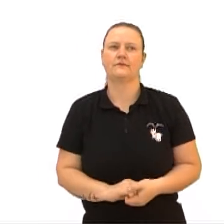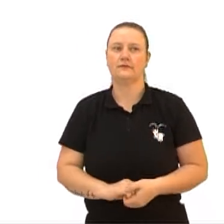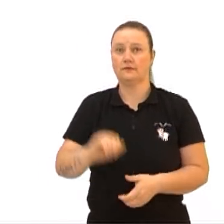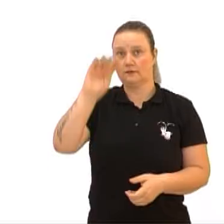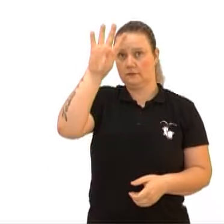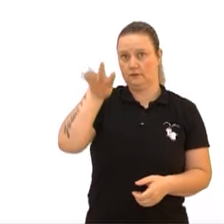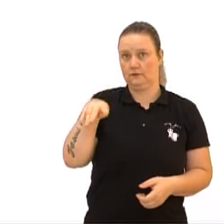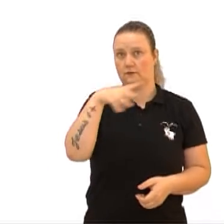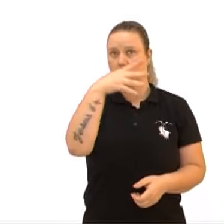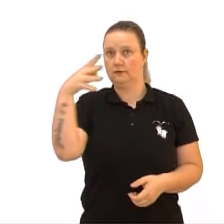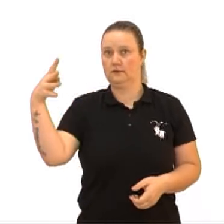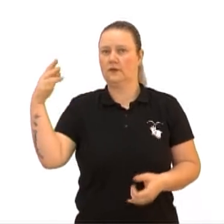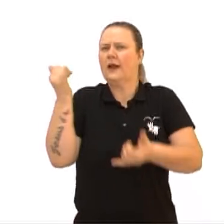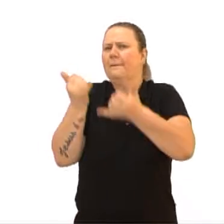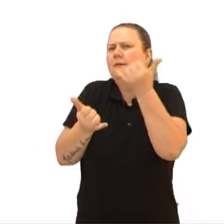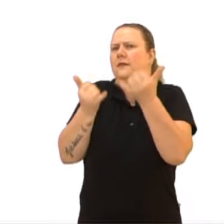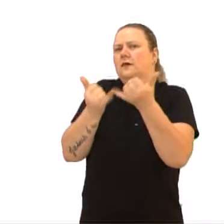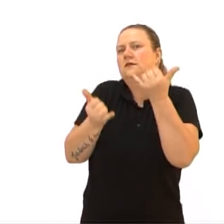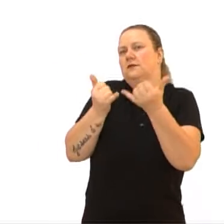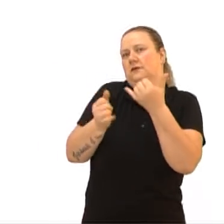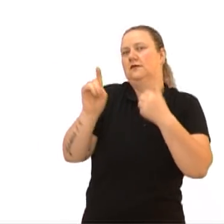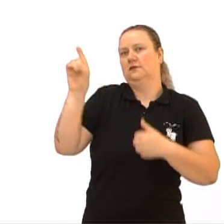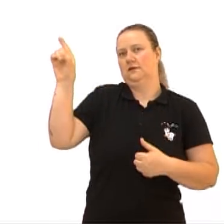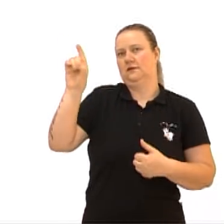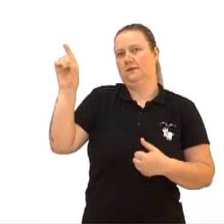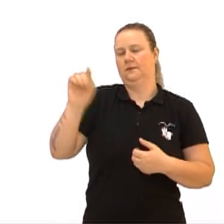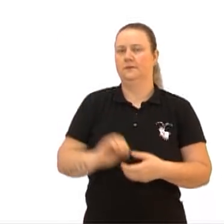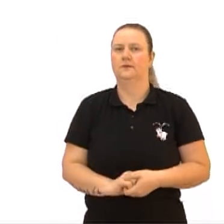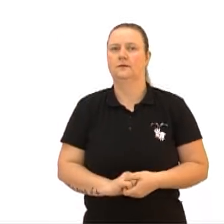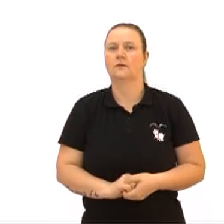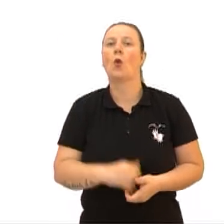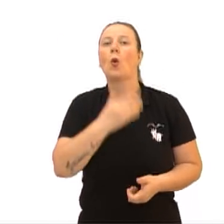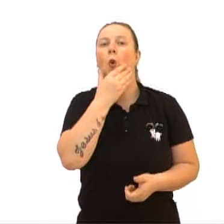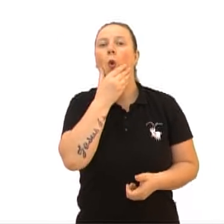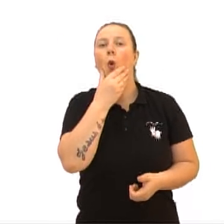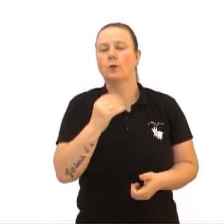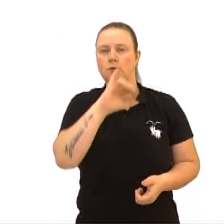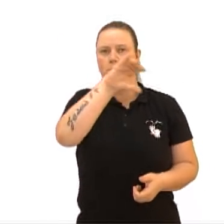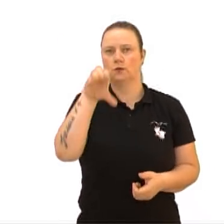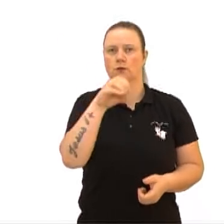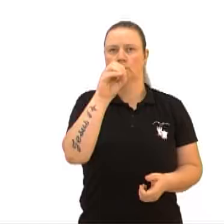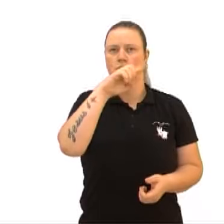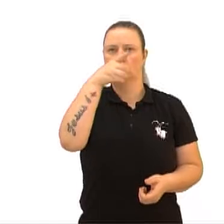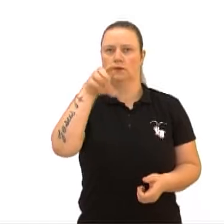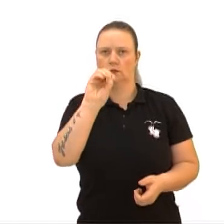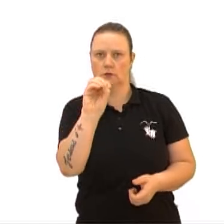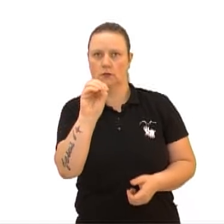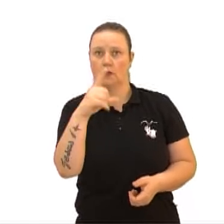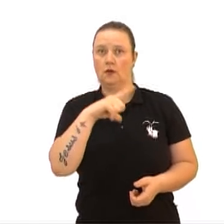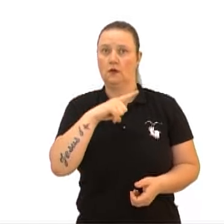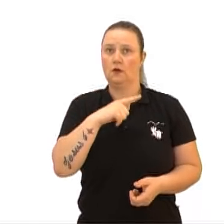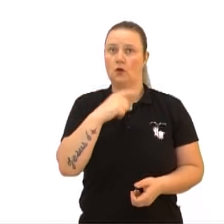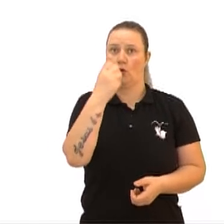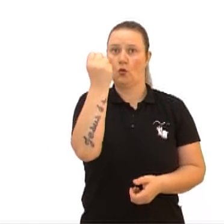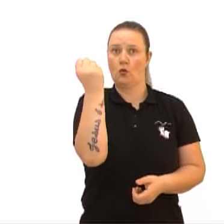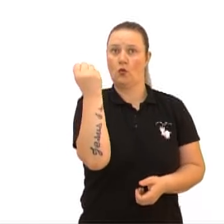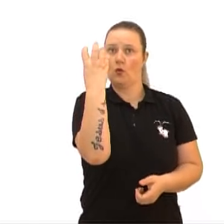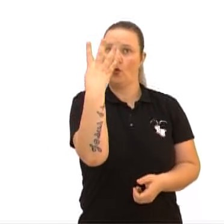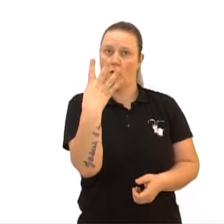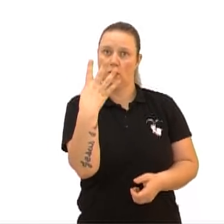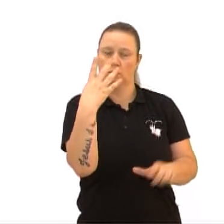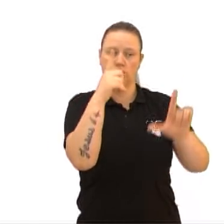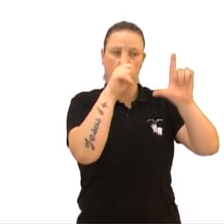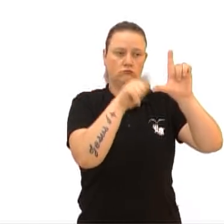ser equivalente a essa daqui. Veja bem, olha só. Então, o João, né? Ele tem quantas letras mesmo?